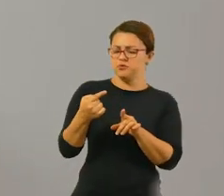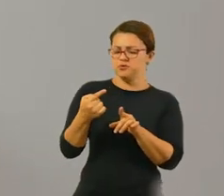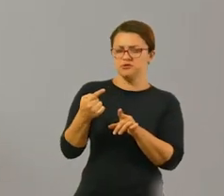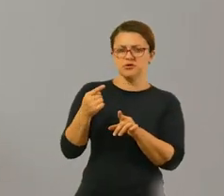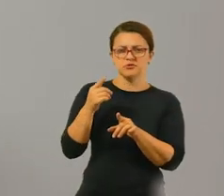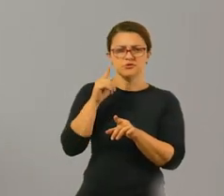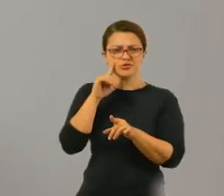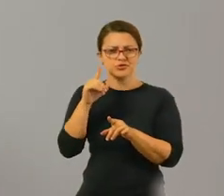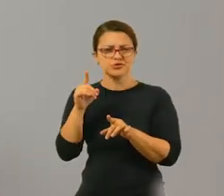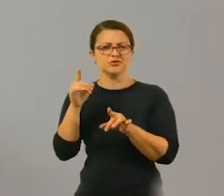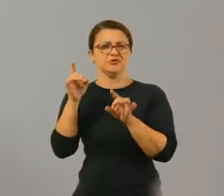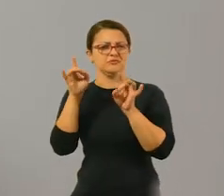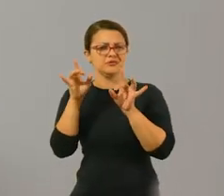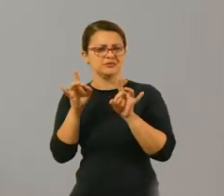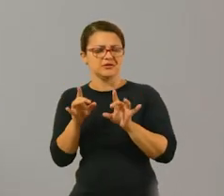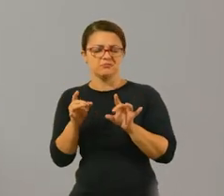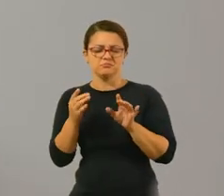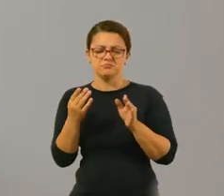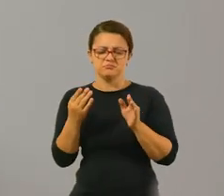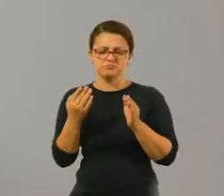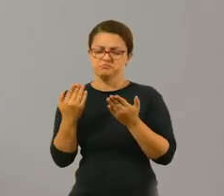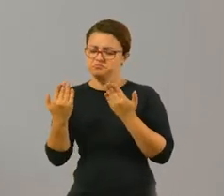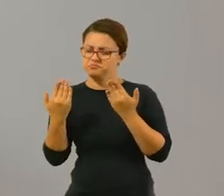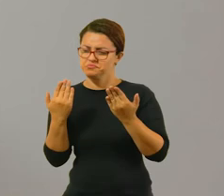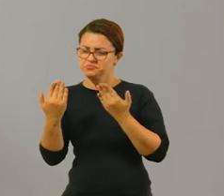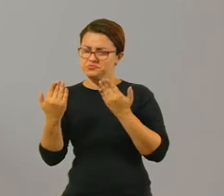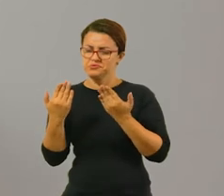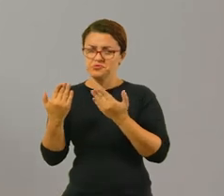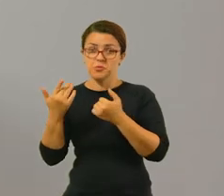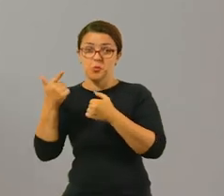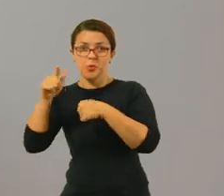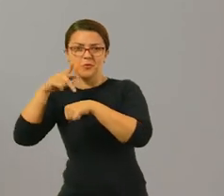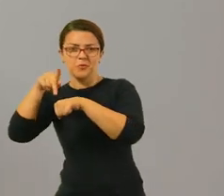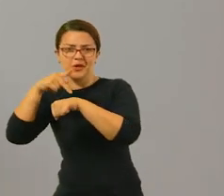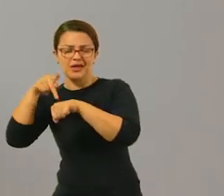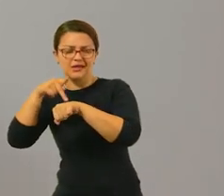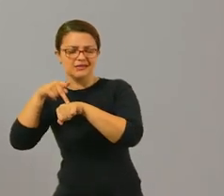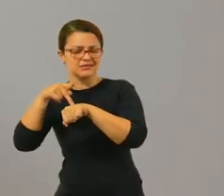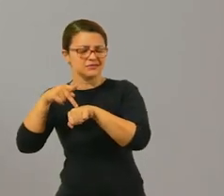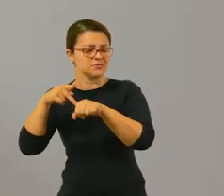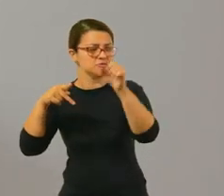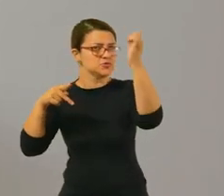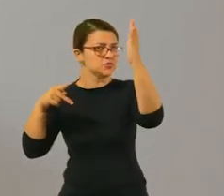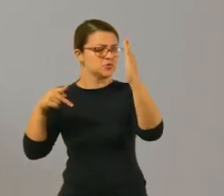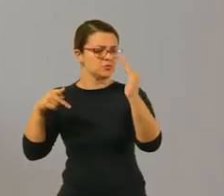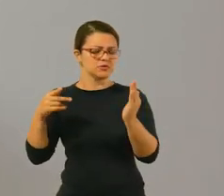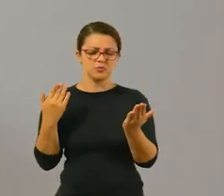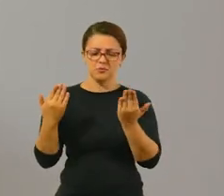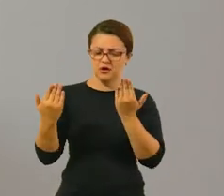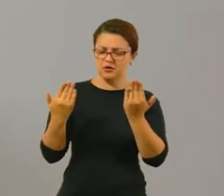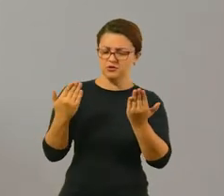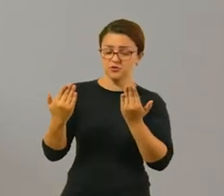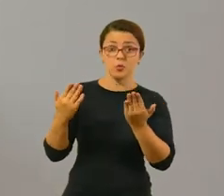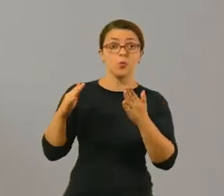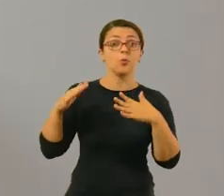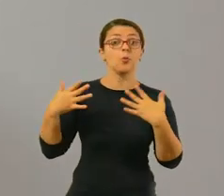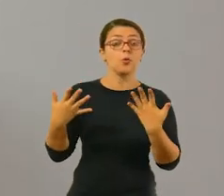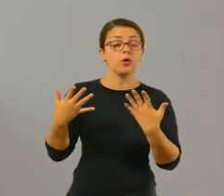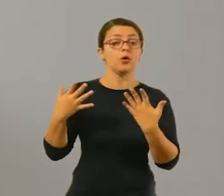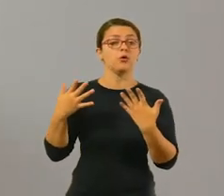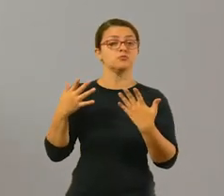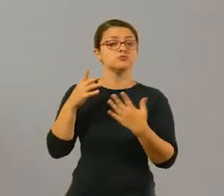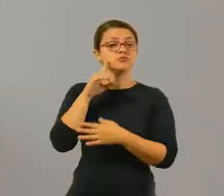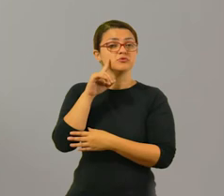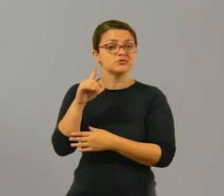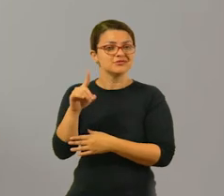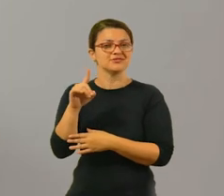que existem no exterior e aqui no Brasil. Vai escolher a data que você mais gosta de comemorar e fazer